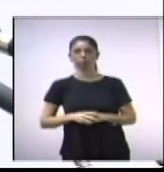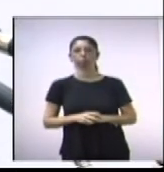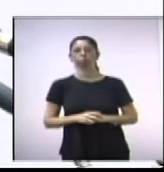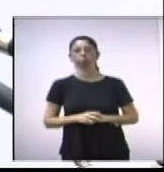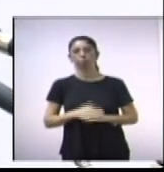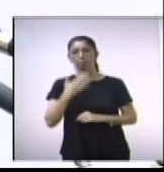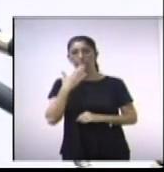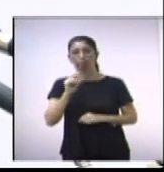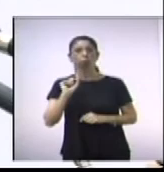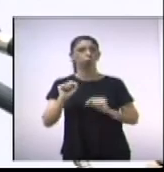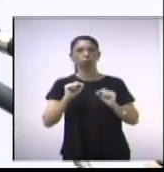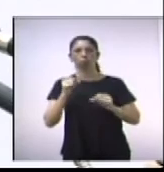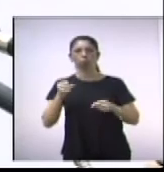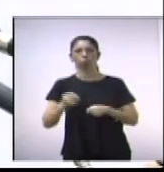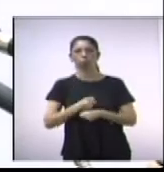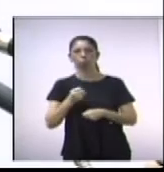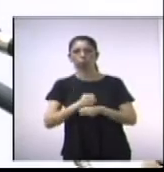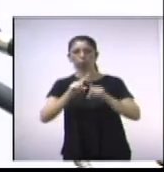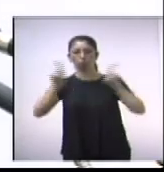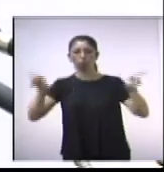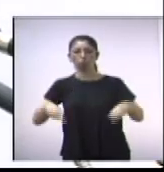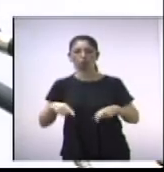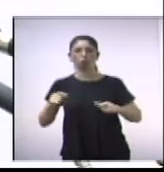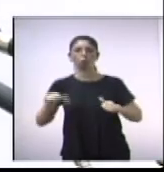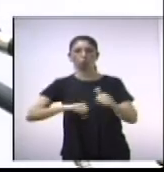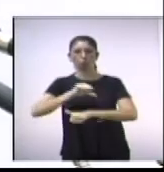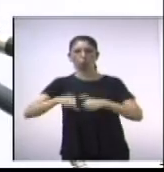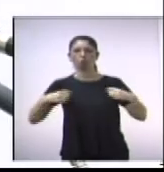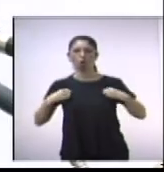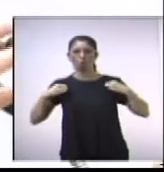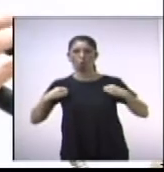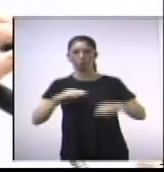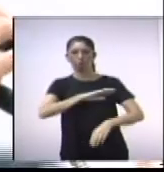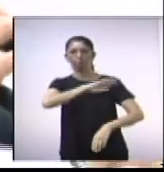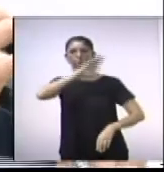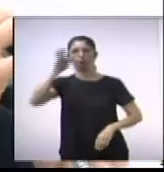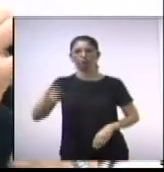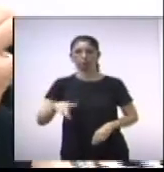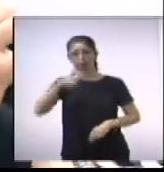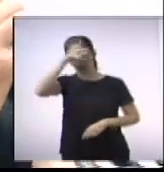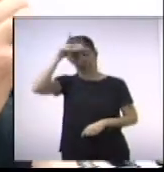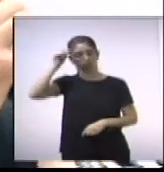1007 de 2013, que solicita a construção de um vestiário para os funcionários do barracão da Prefeitura.